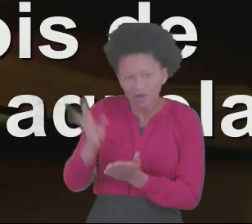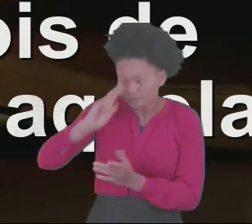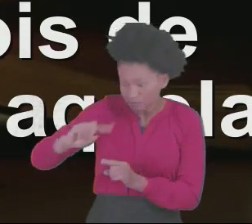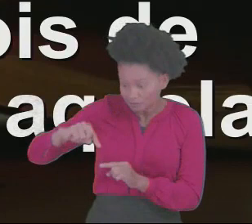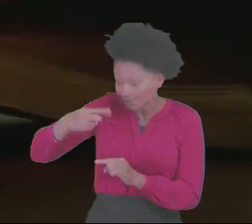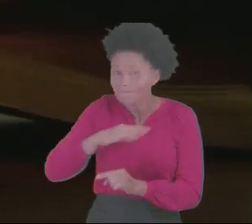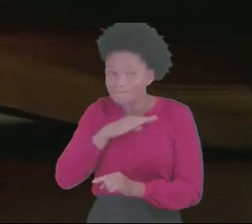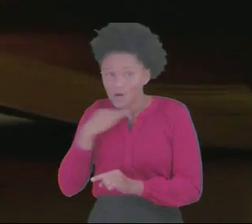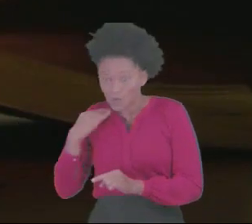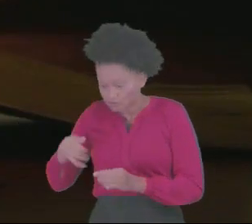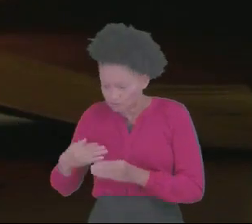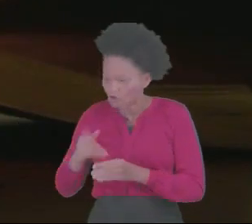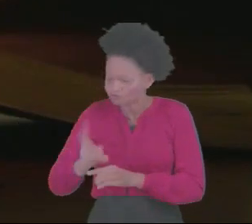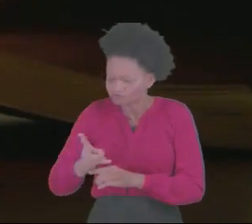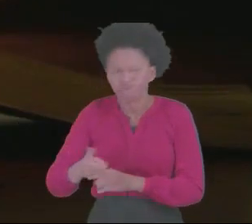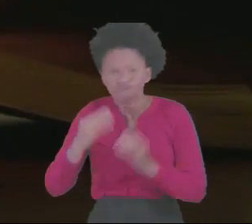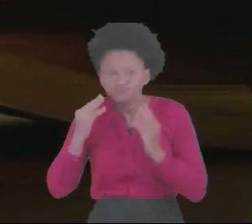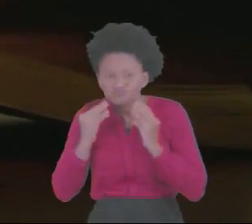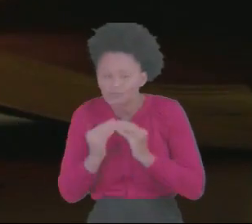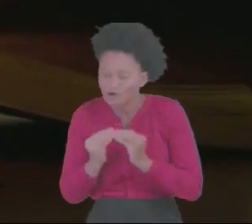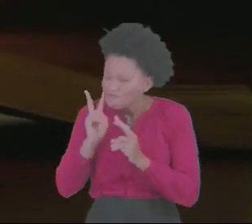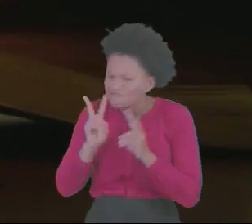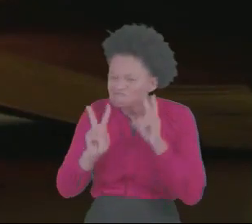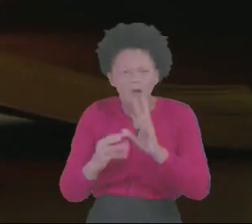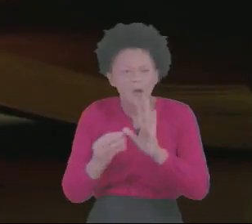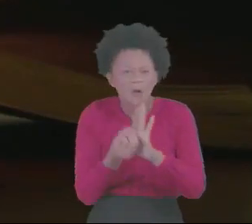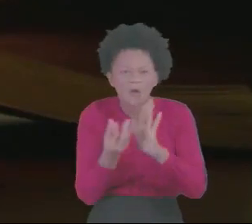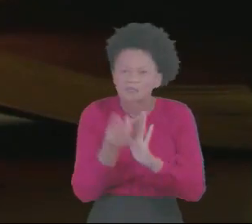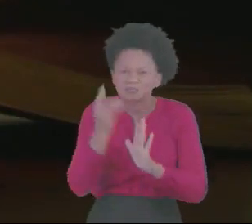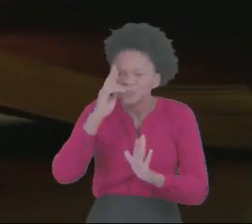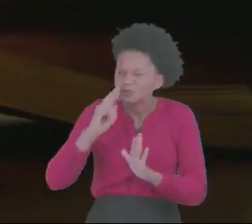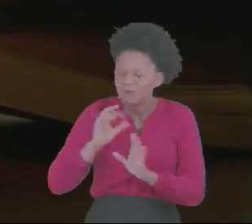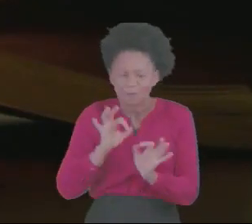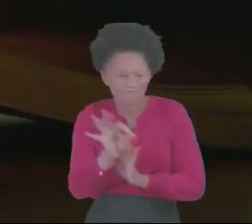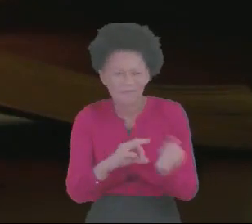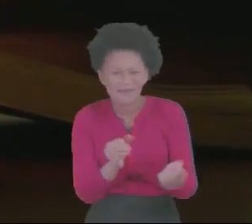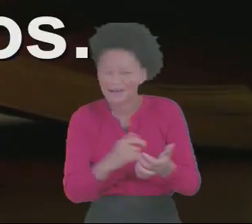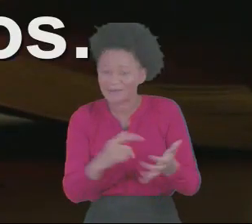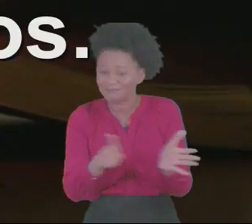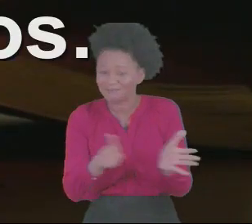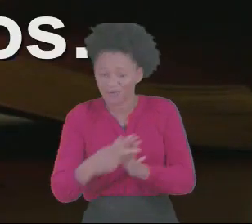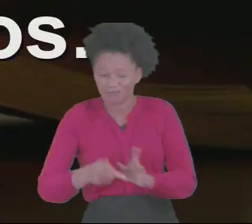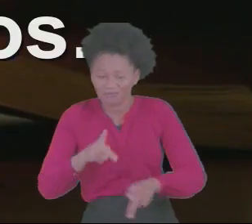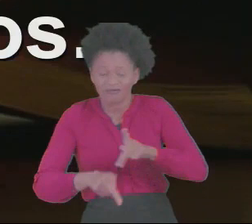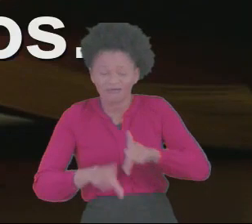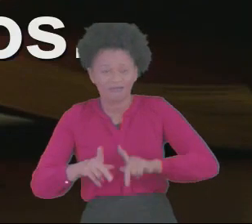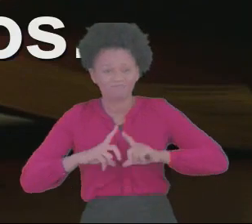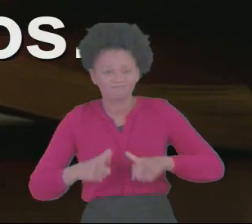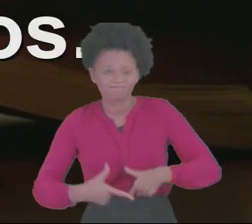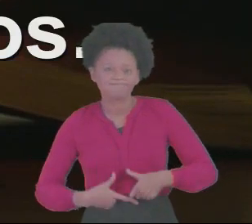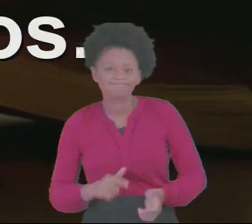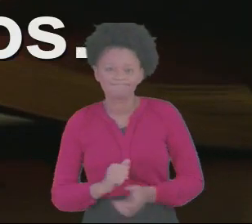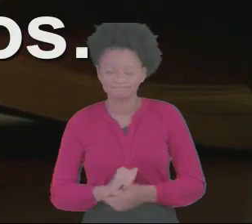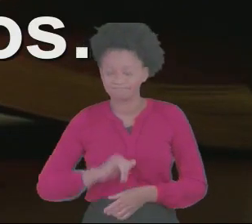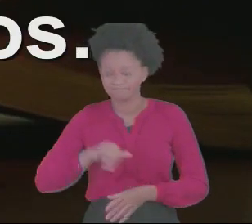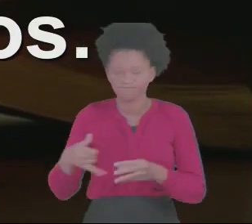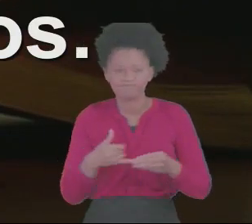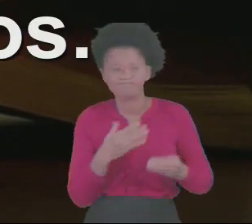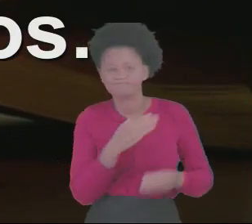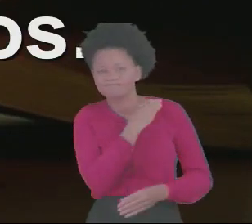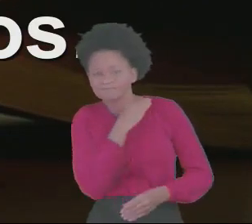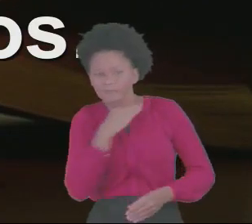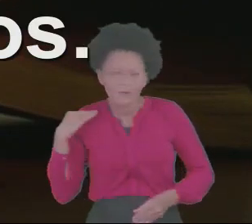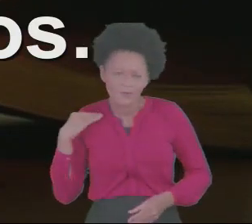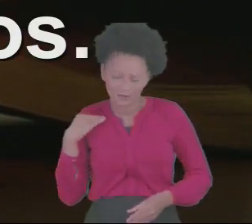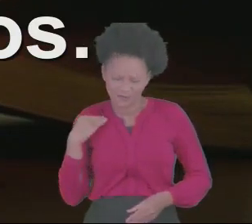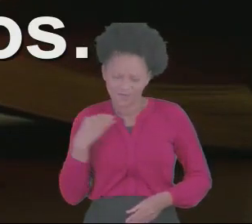viram toda aquela grande obra do senhor que fizeram a Israel quem faleceu porém Josué filho de